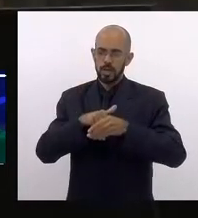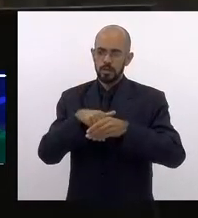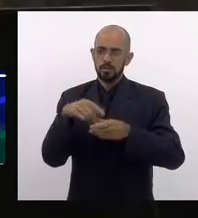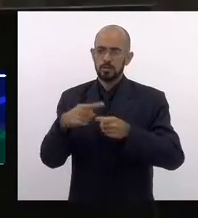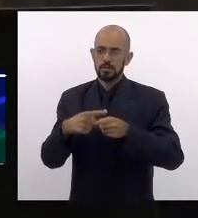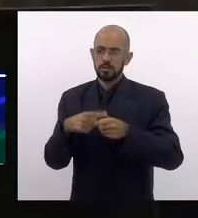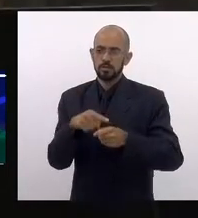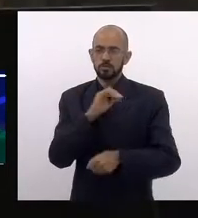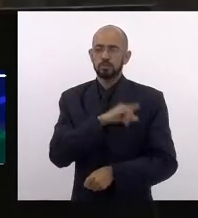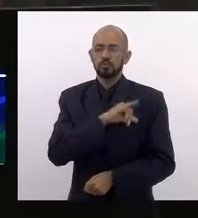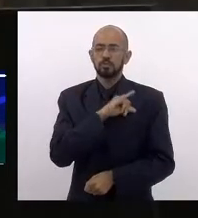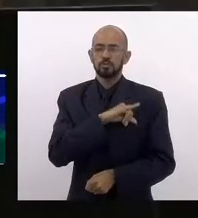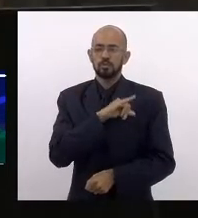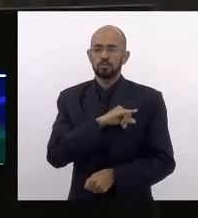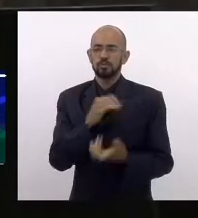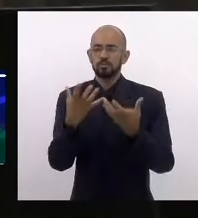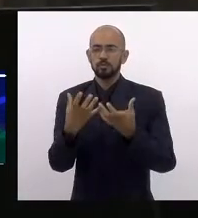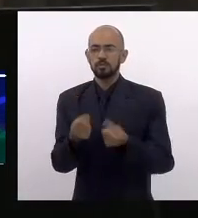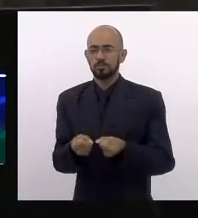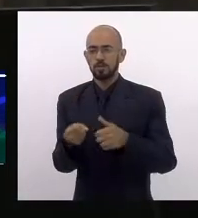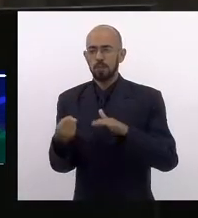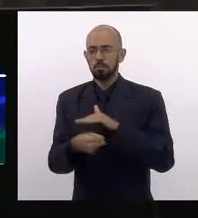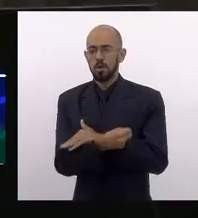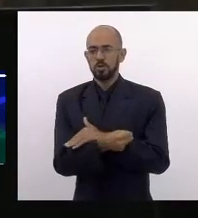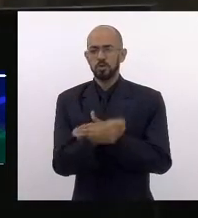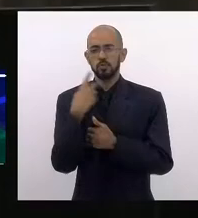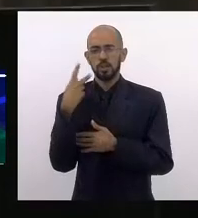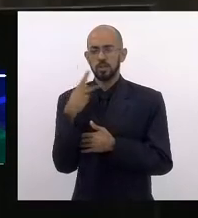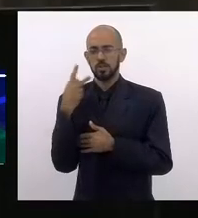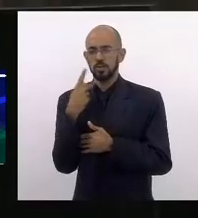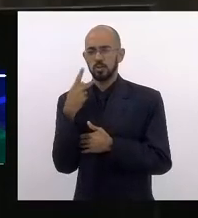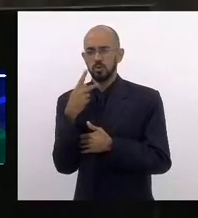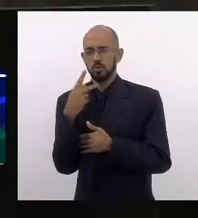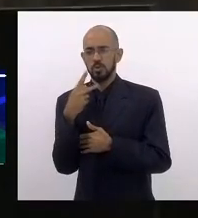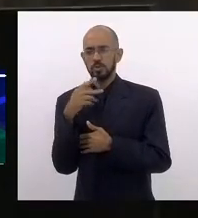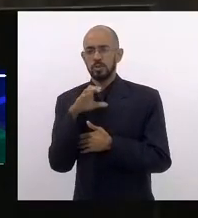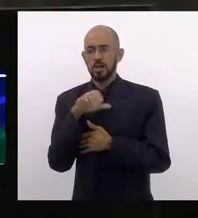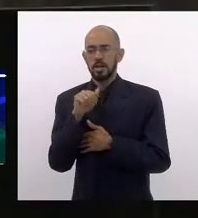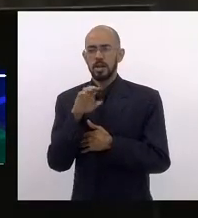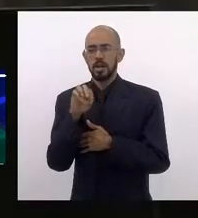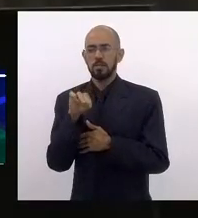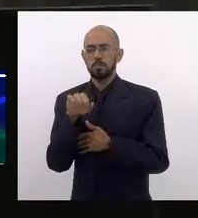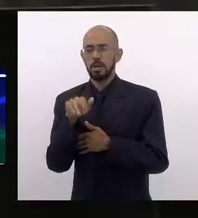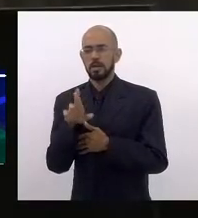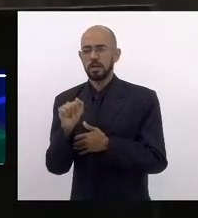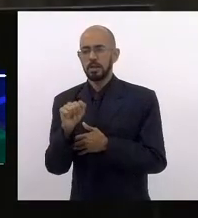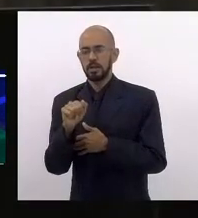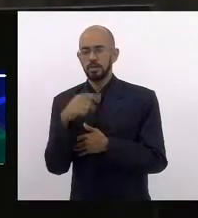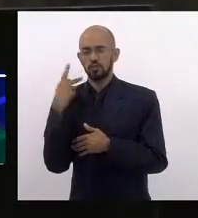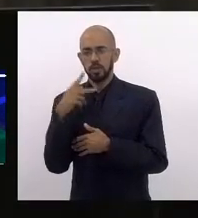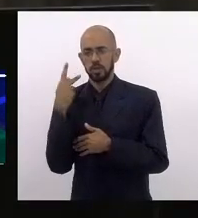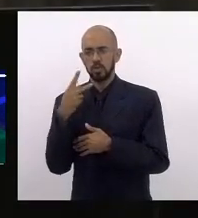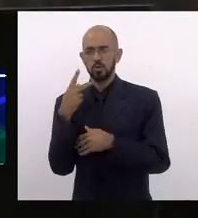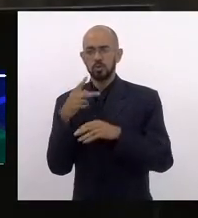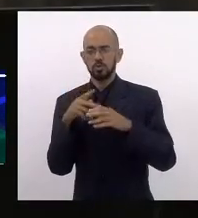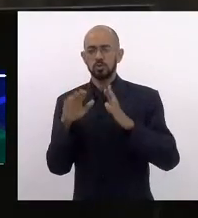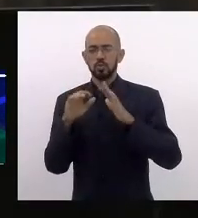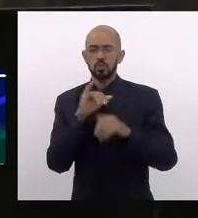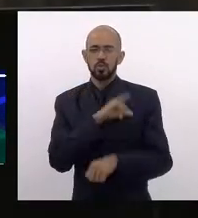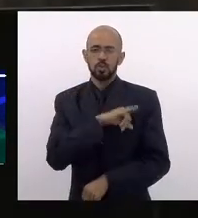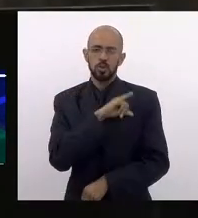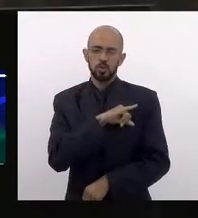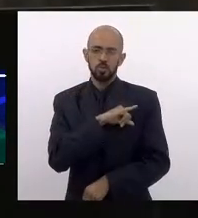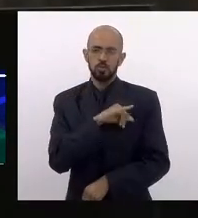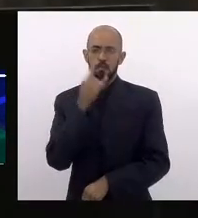Rio de Janeiro para assumir o cargo de vereadora na Câmara dos Vereadores da cidade do Rio de Janeiro, uma mulher